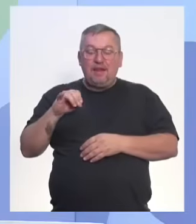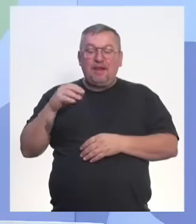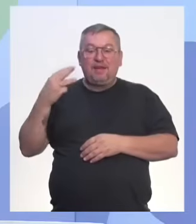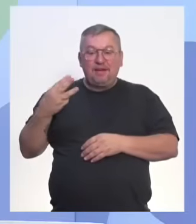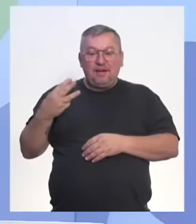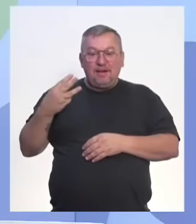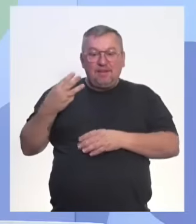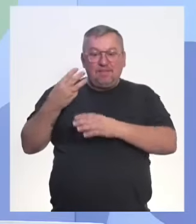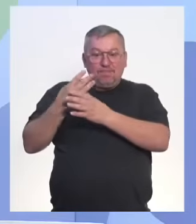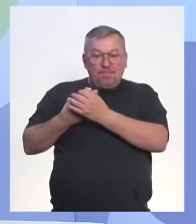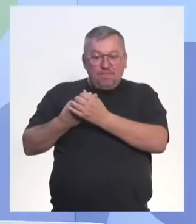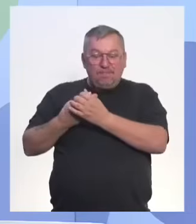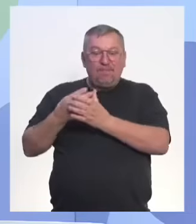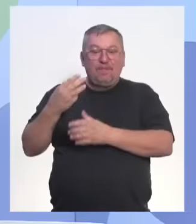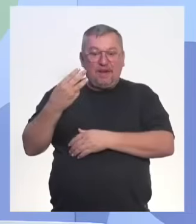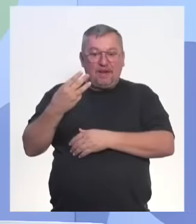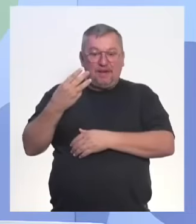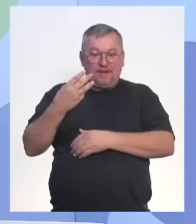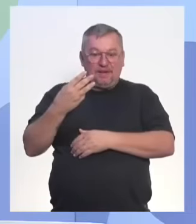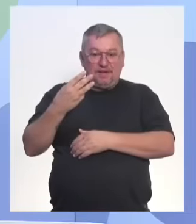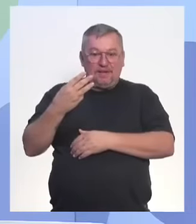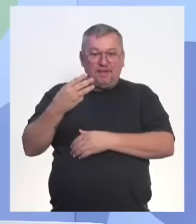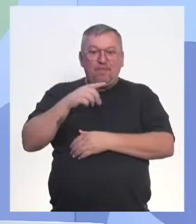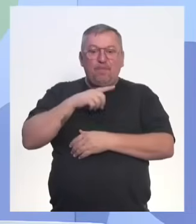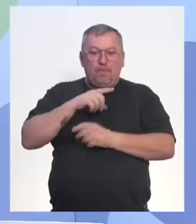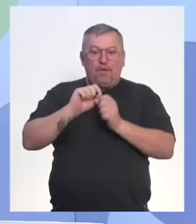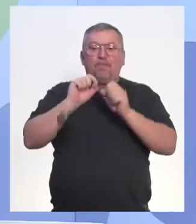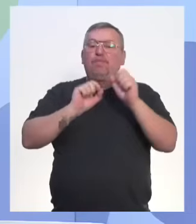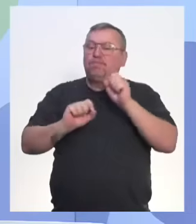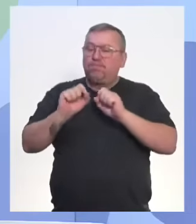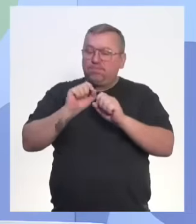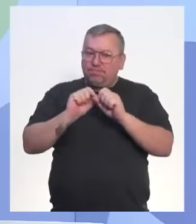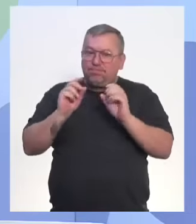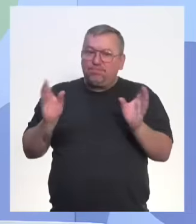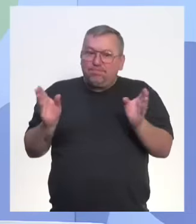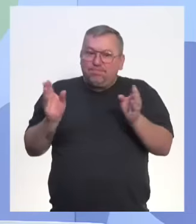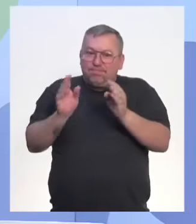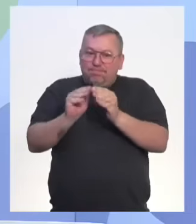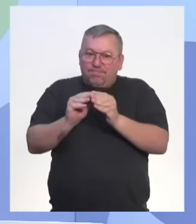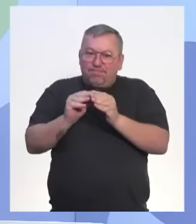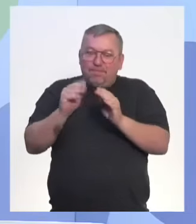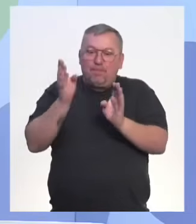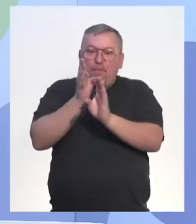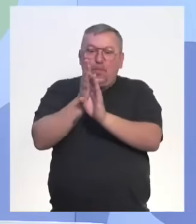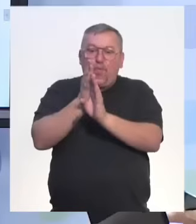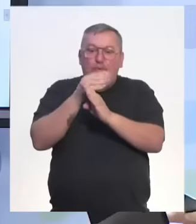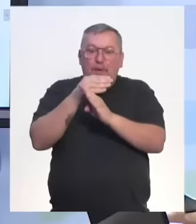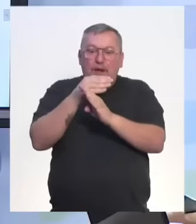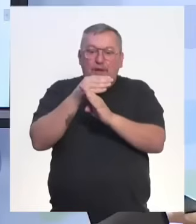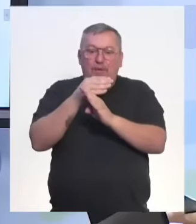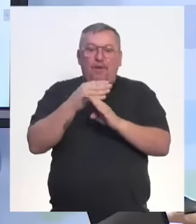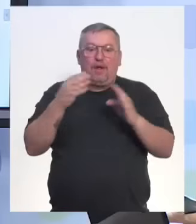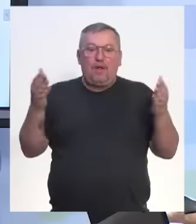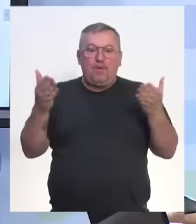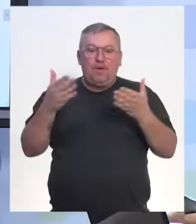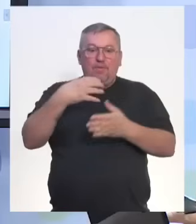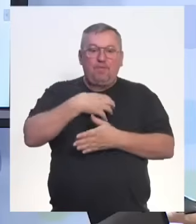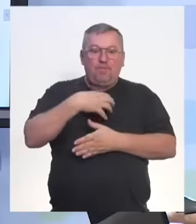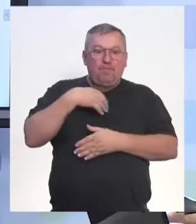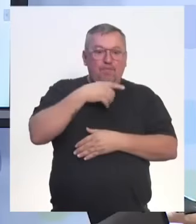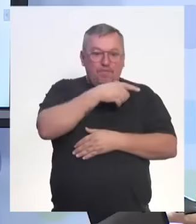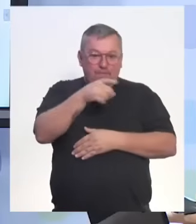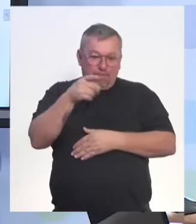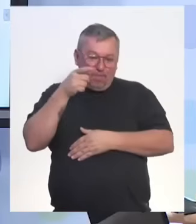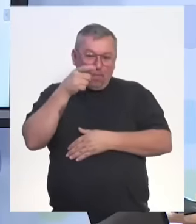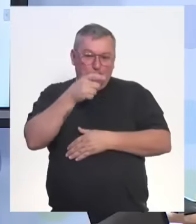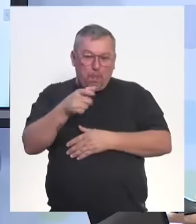dessa forma, né? 3 elementos, pelo menos, que compõem esse poliedro. Isso mesmo. Então, essa forma aí que vocês